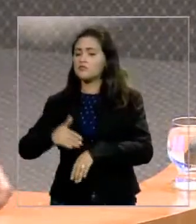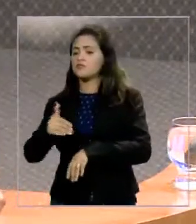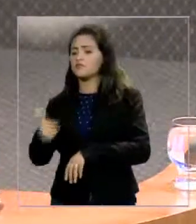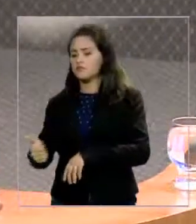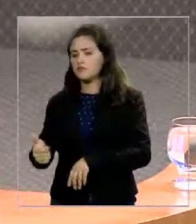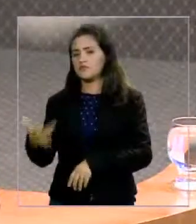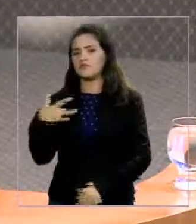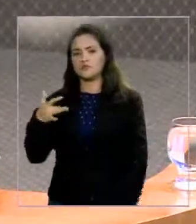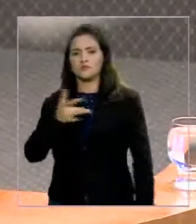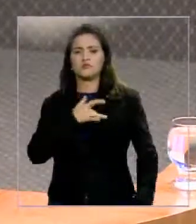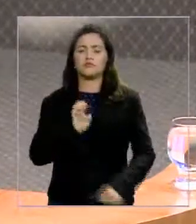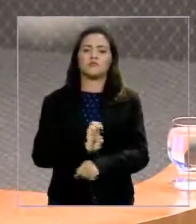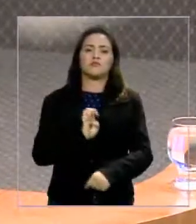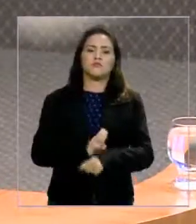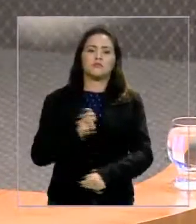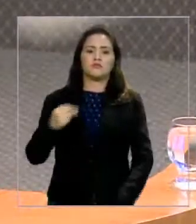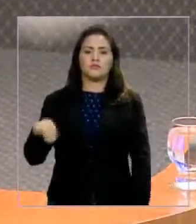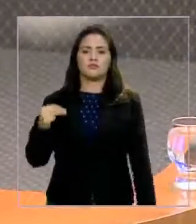realizamos uma